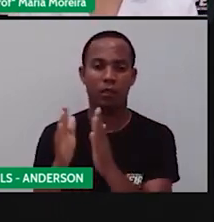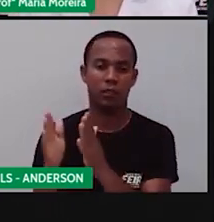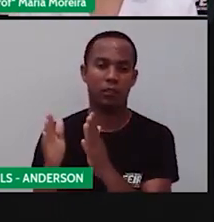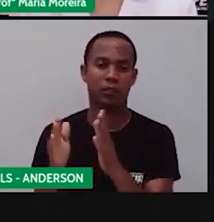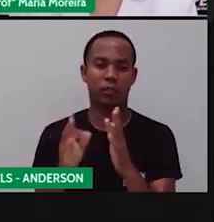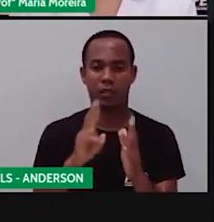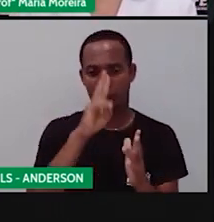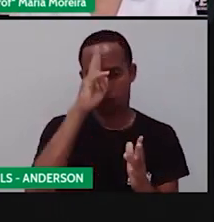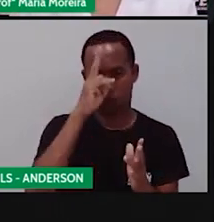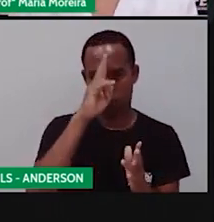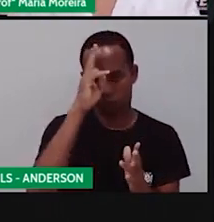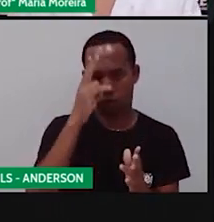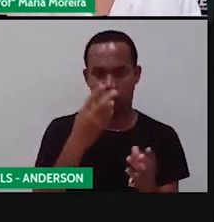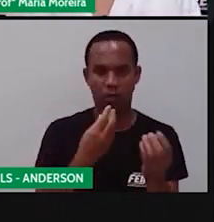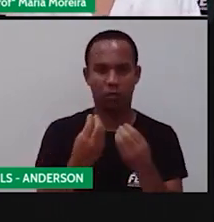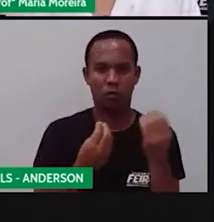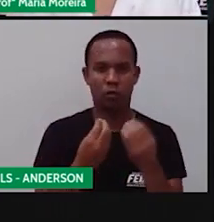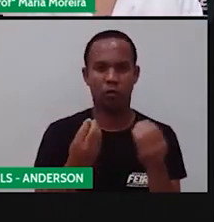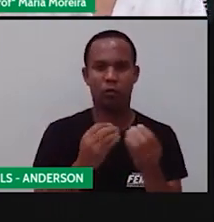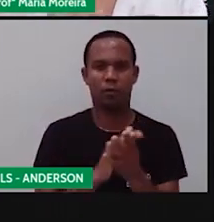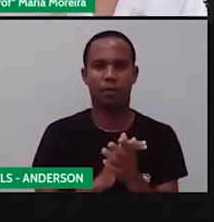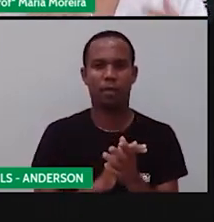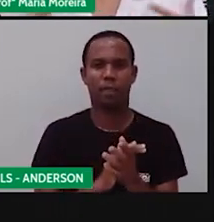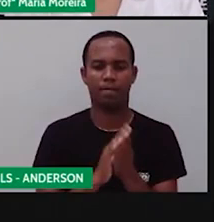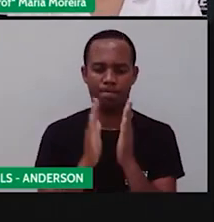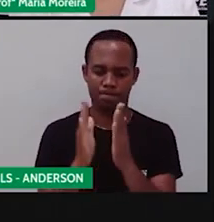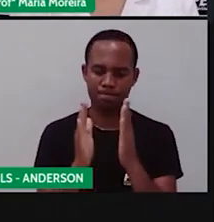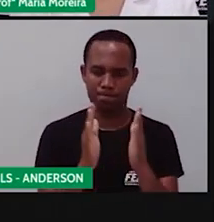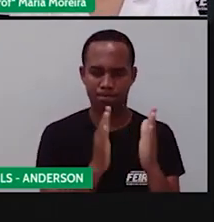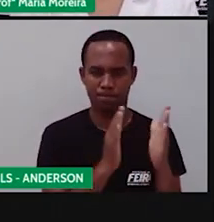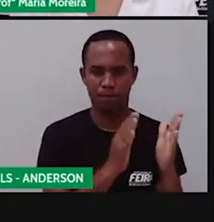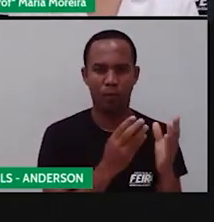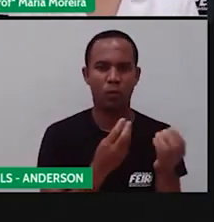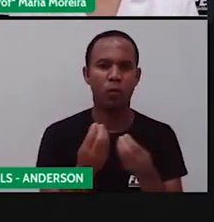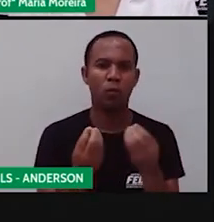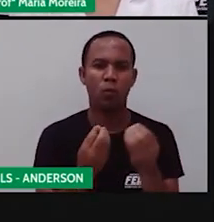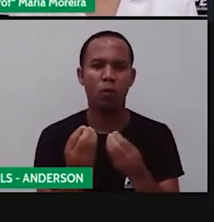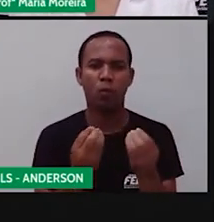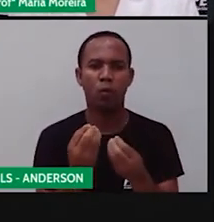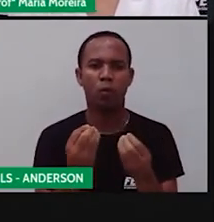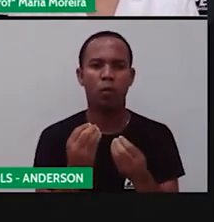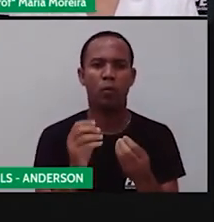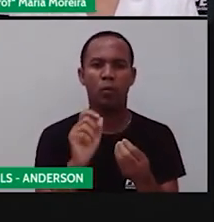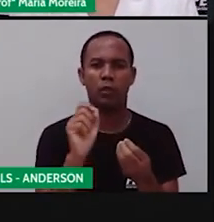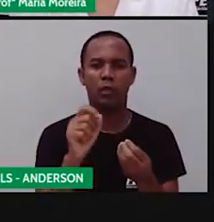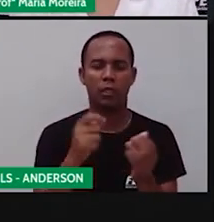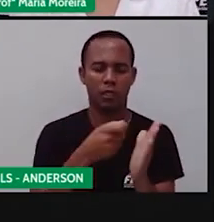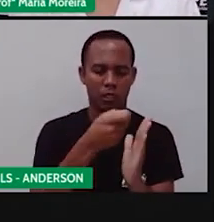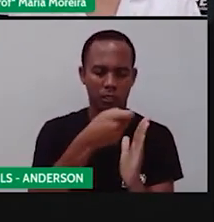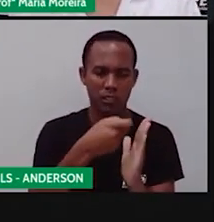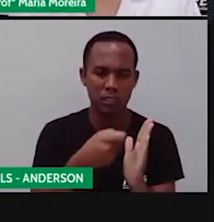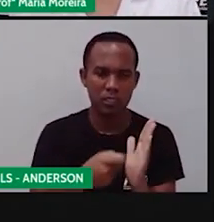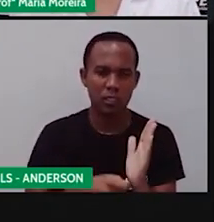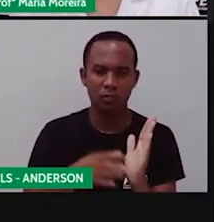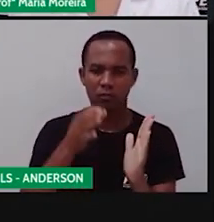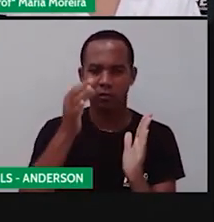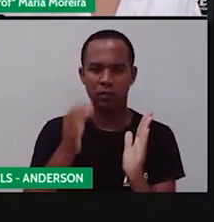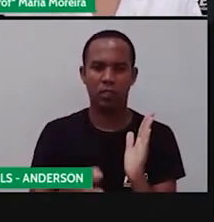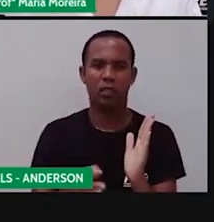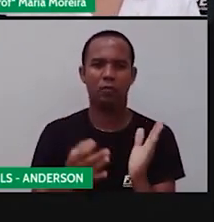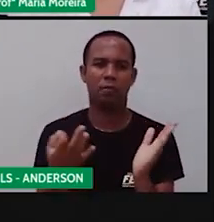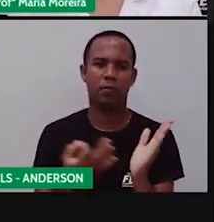dar sentido ao texto, né? Estabelecer um sentido ao que está sendo escrito.